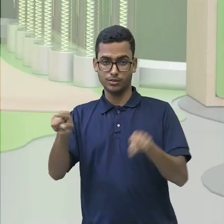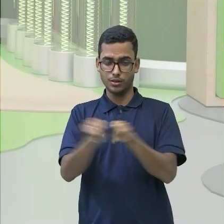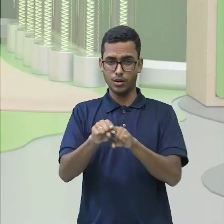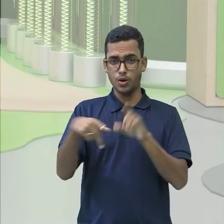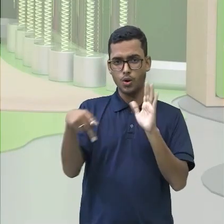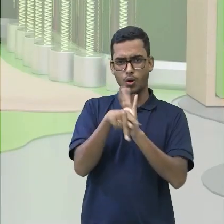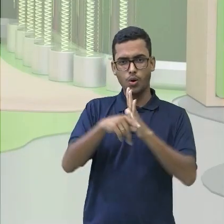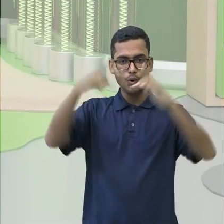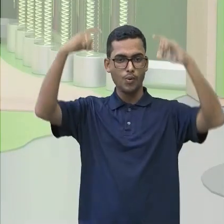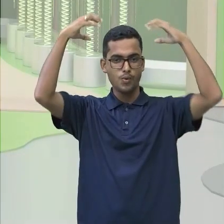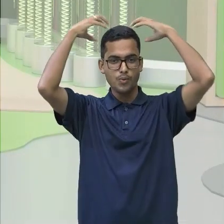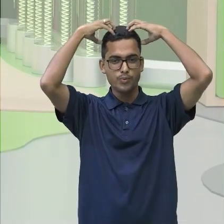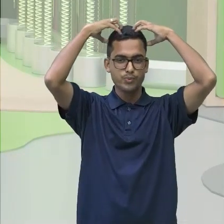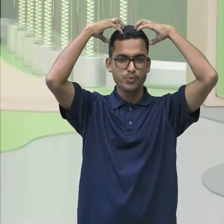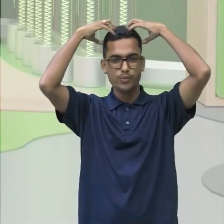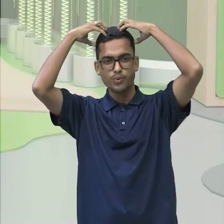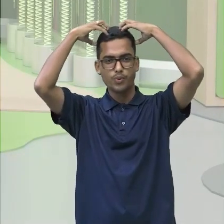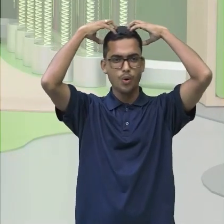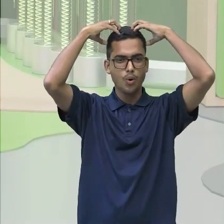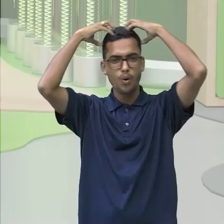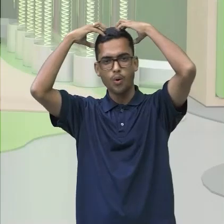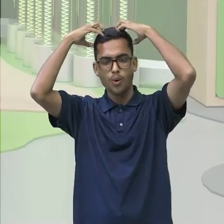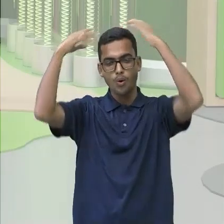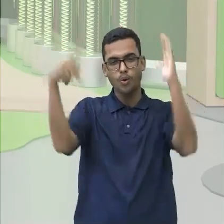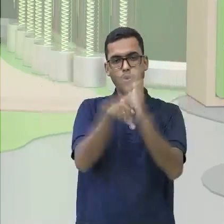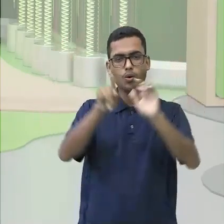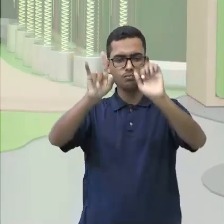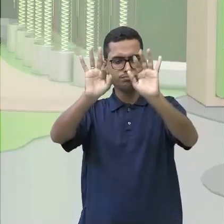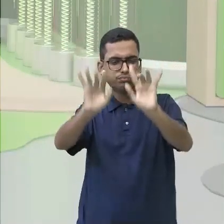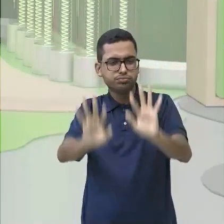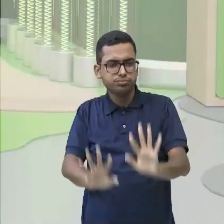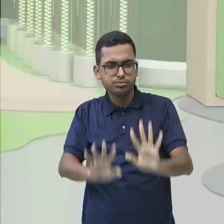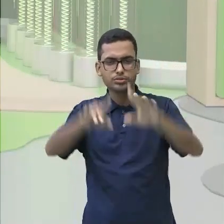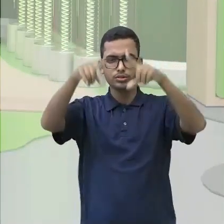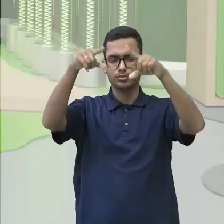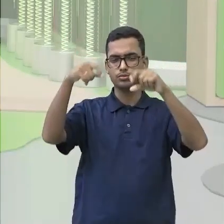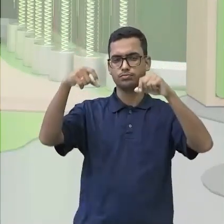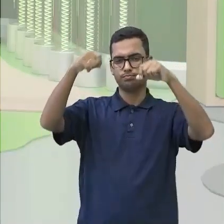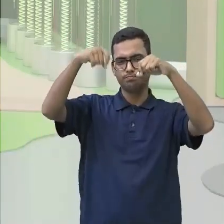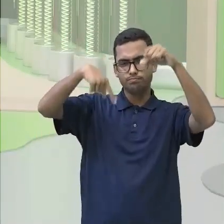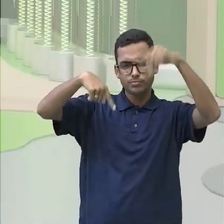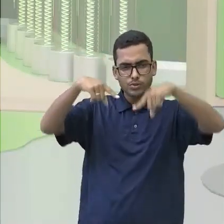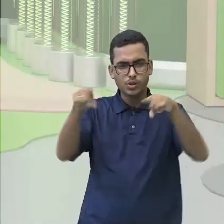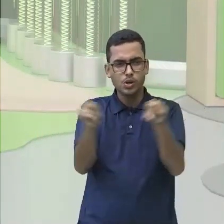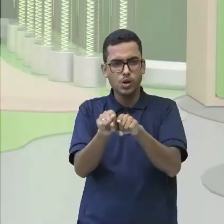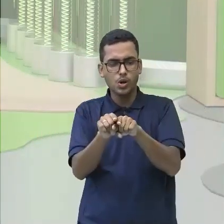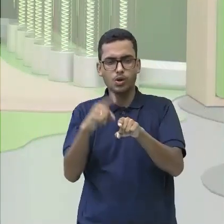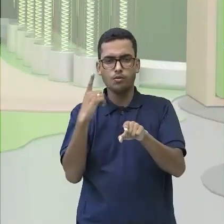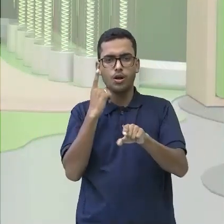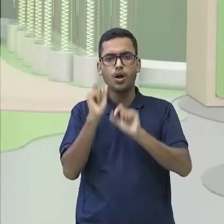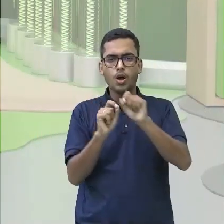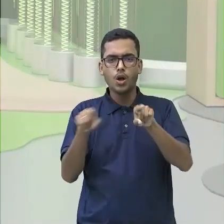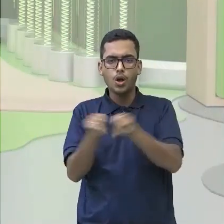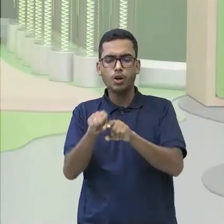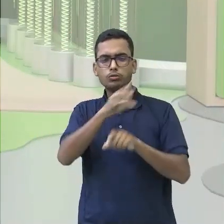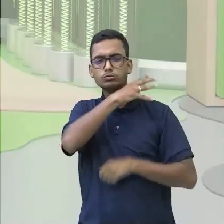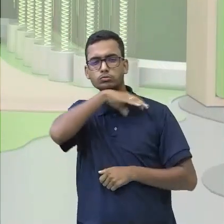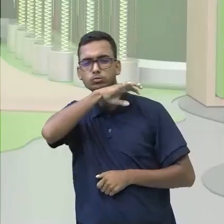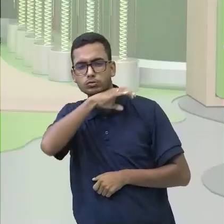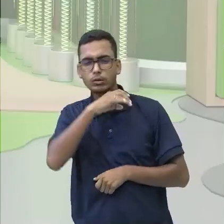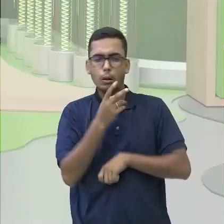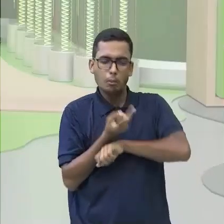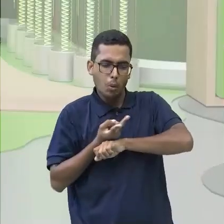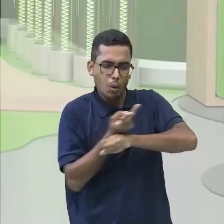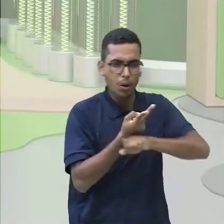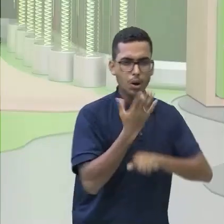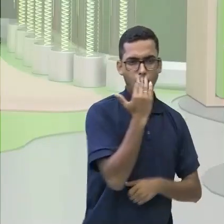polar, né? O famoso urso polar, que ele vai ser ali, né, um caçador. Mas já na zona polar antártica a gente vai ter a